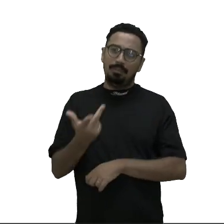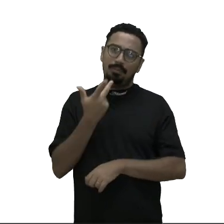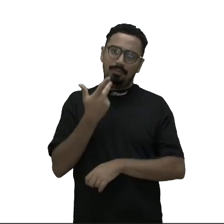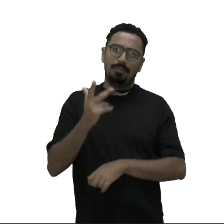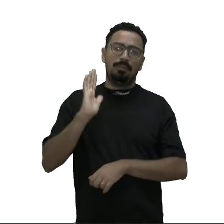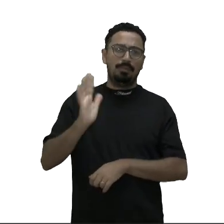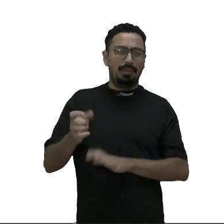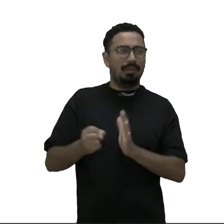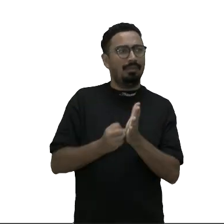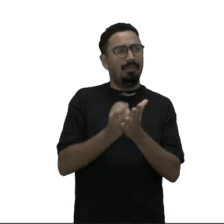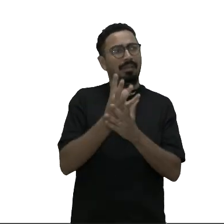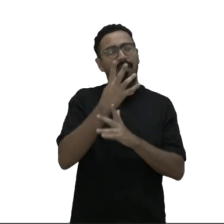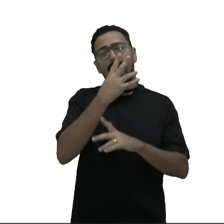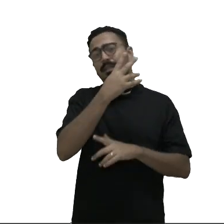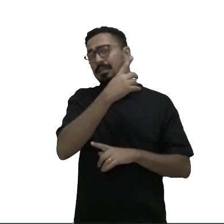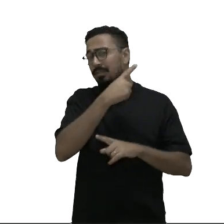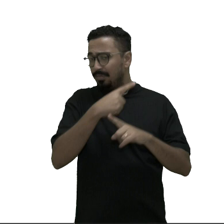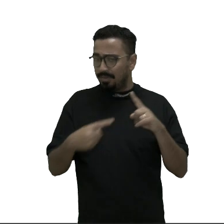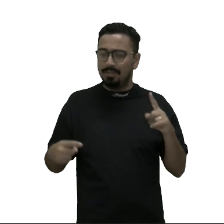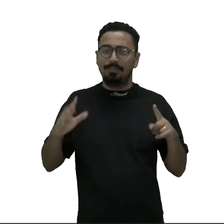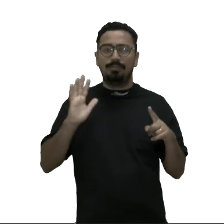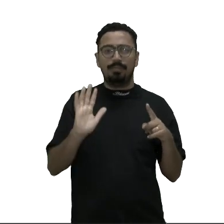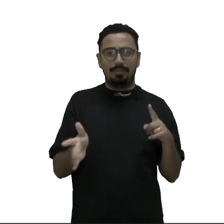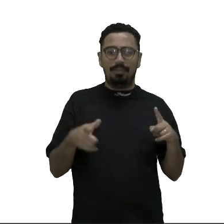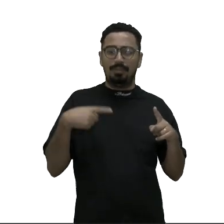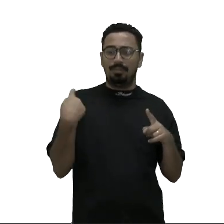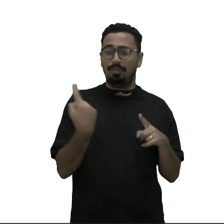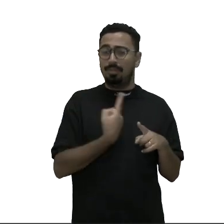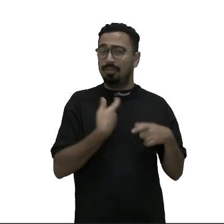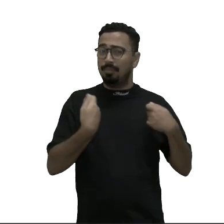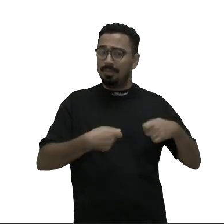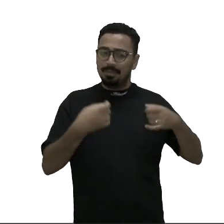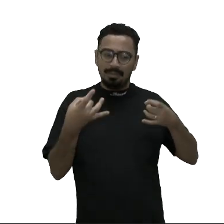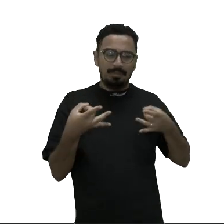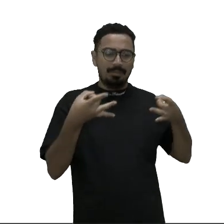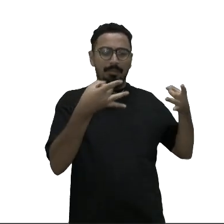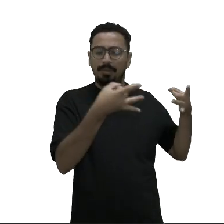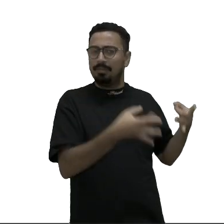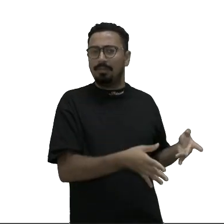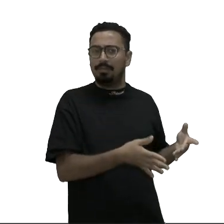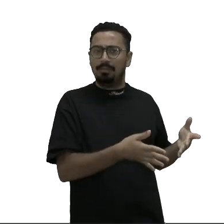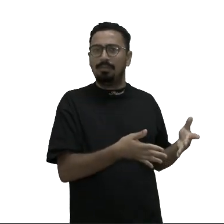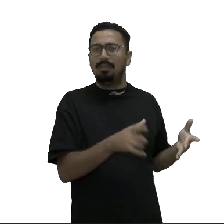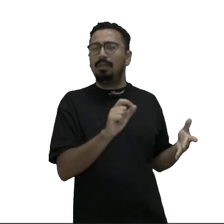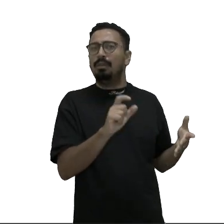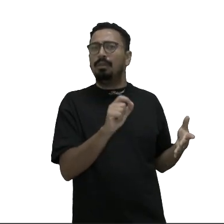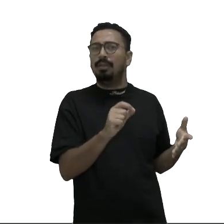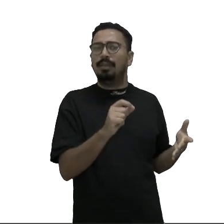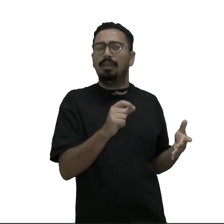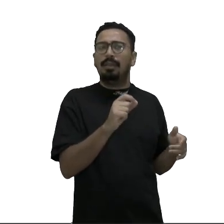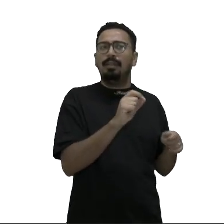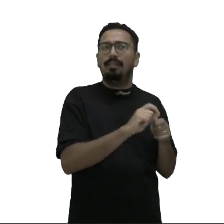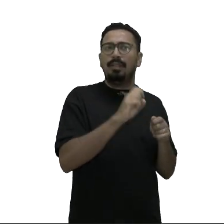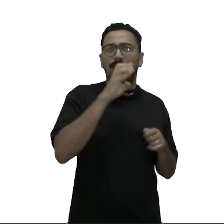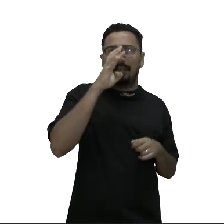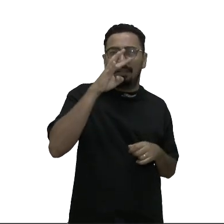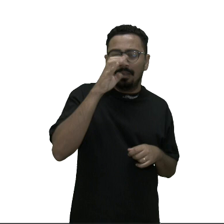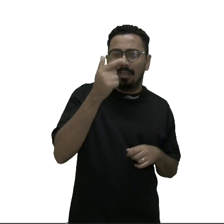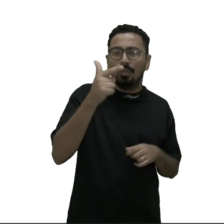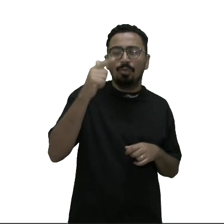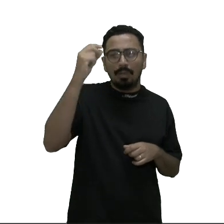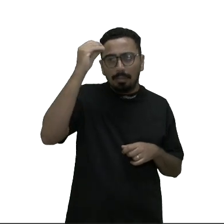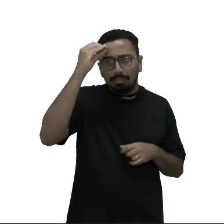várias vezes que a gente precisa deixar o amadorismo de lado e profissionalizar a gestão pública. Aqui a gente